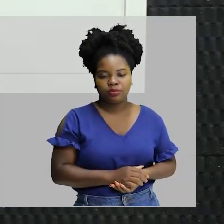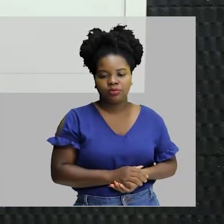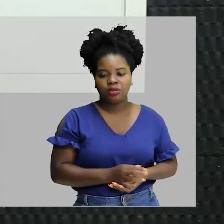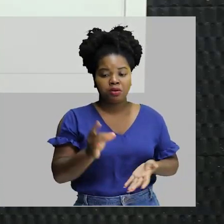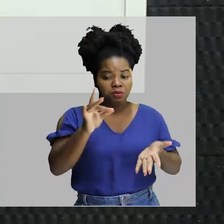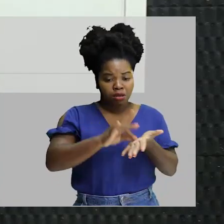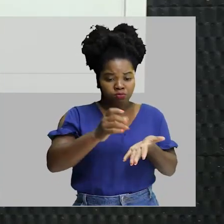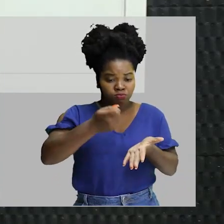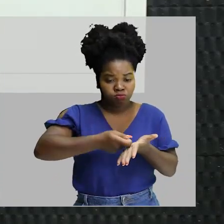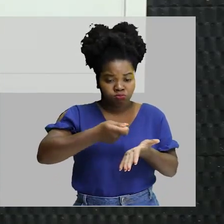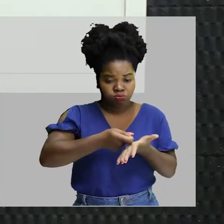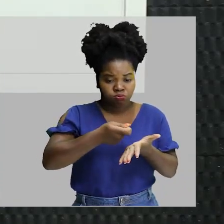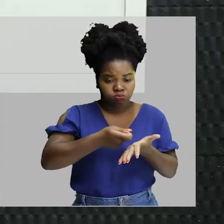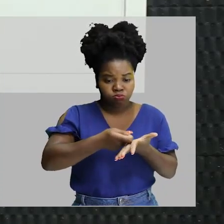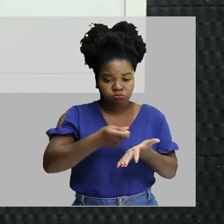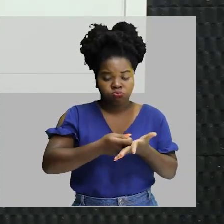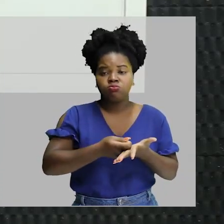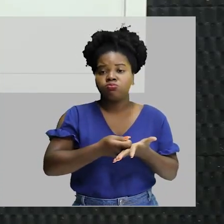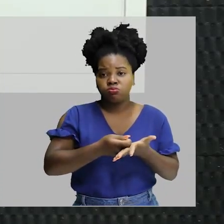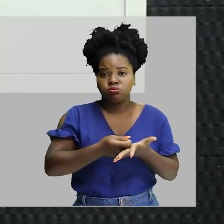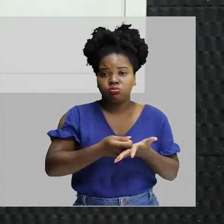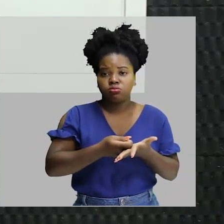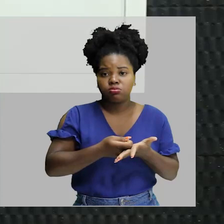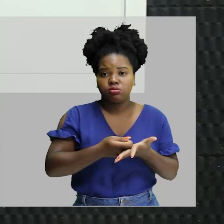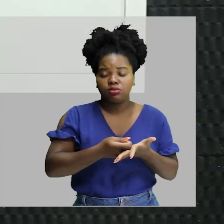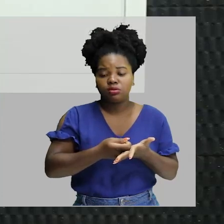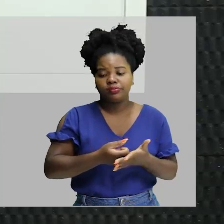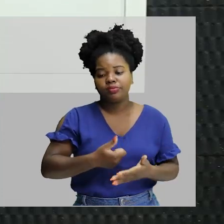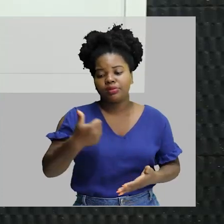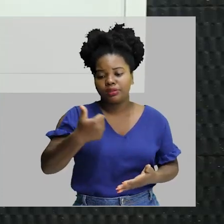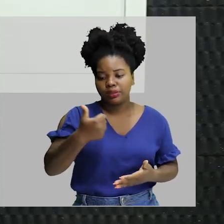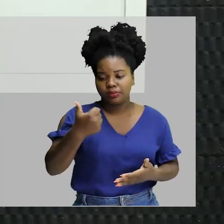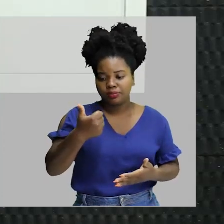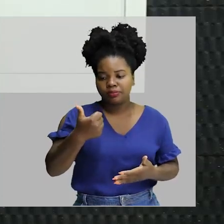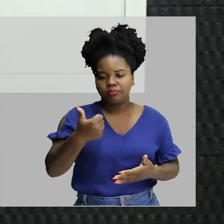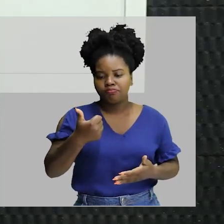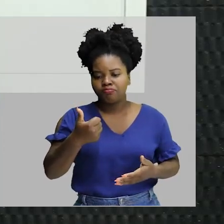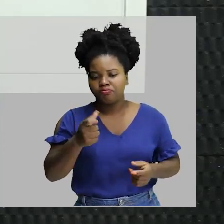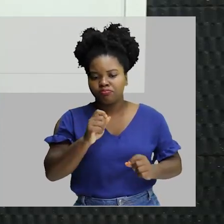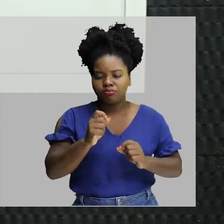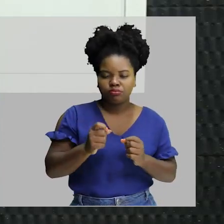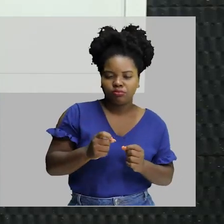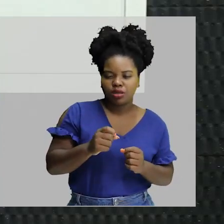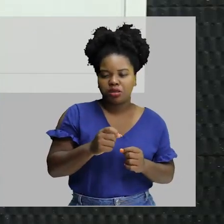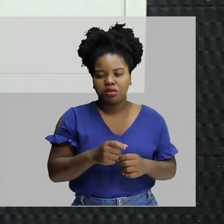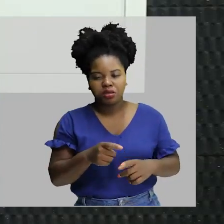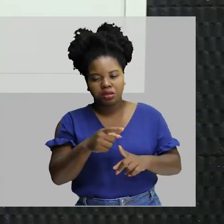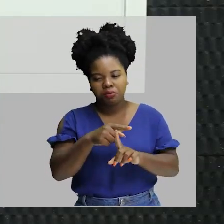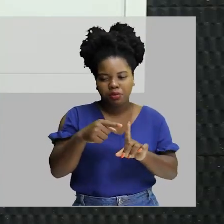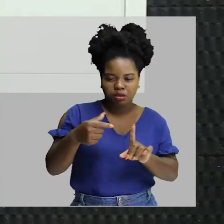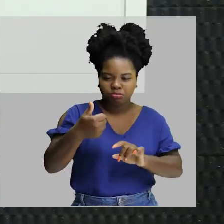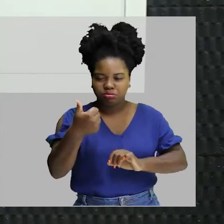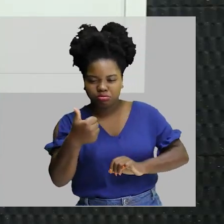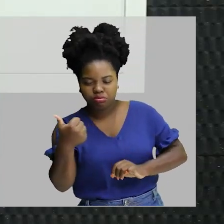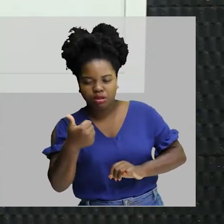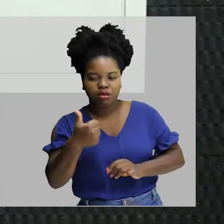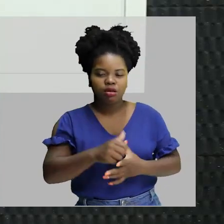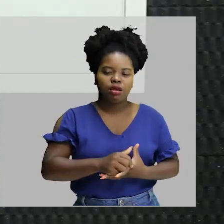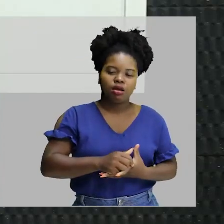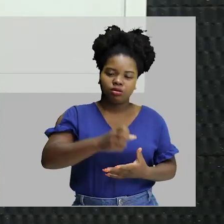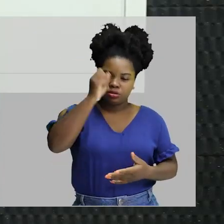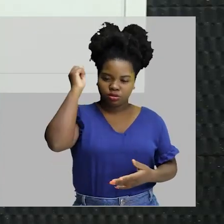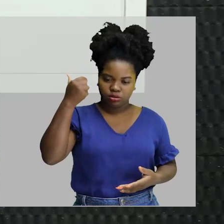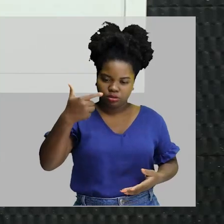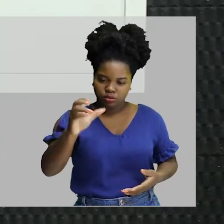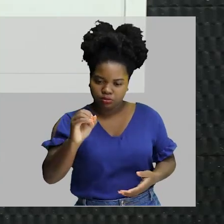mais rígida. E aí na primeira entrada do século XX, primeira metade lá, né, essa constituição da metade do século XX,